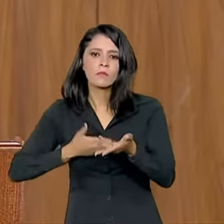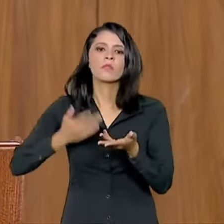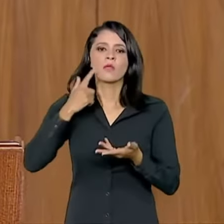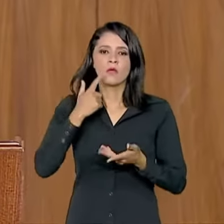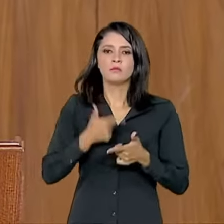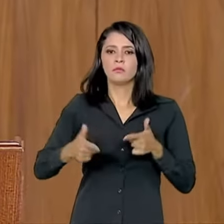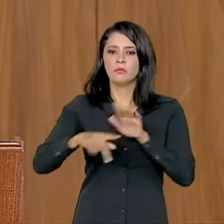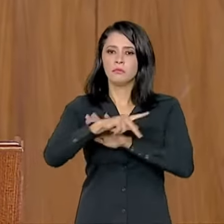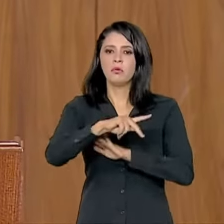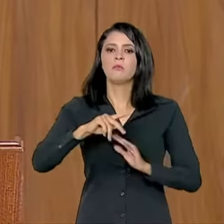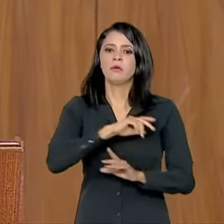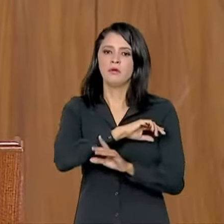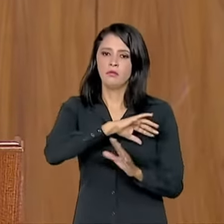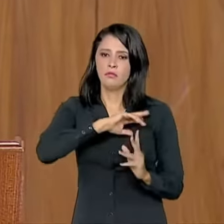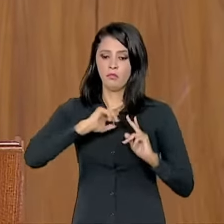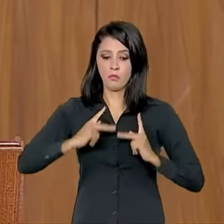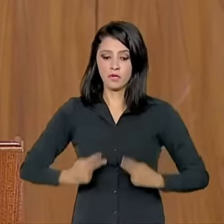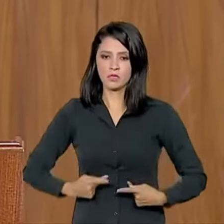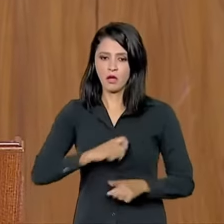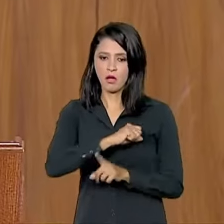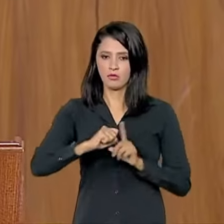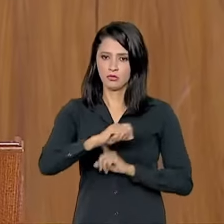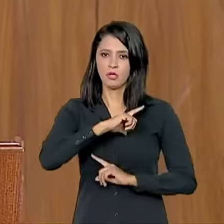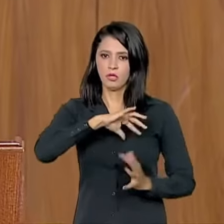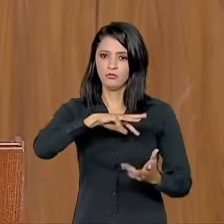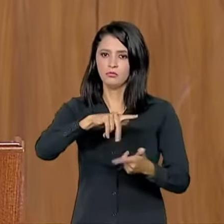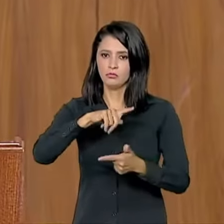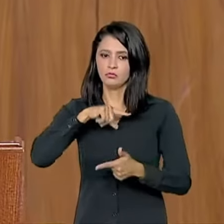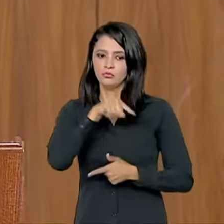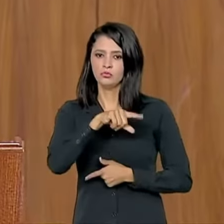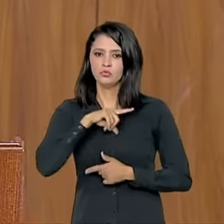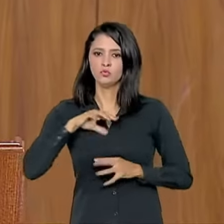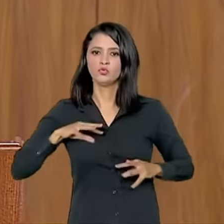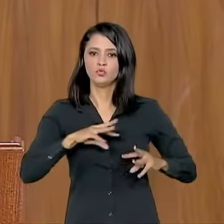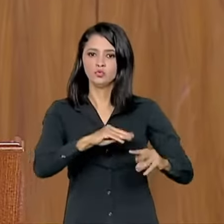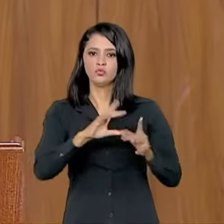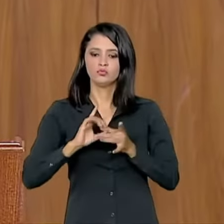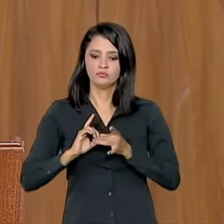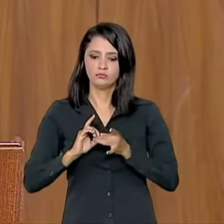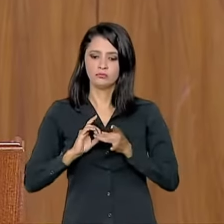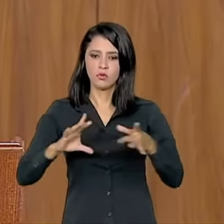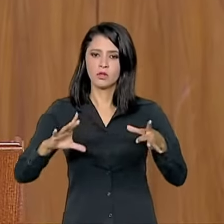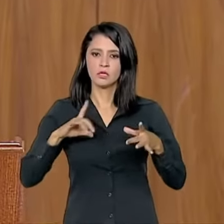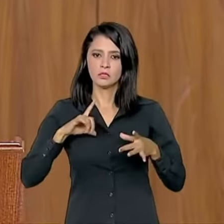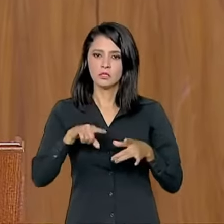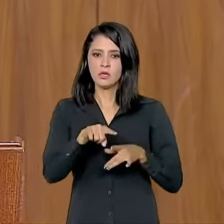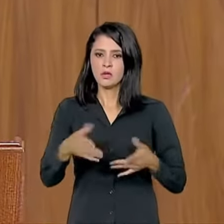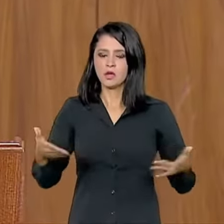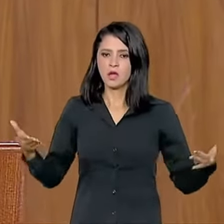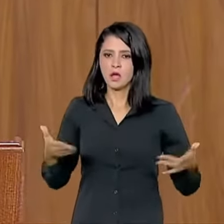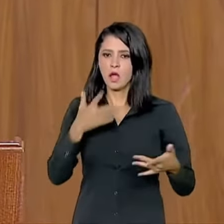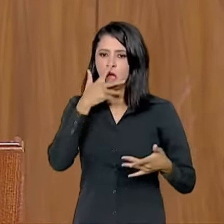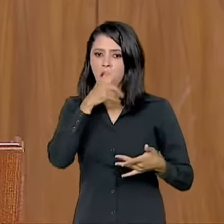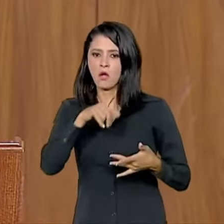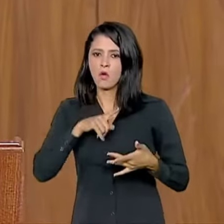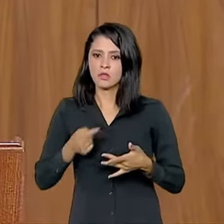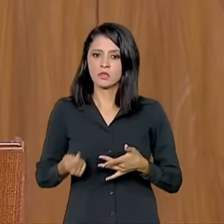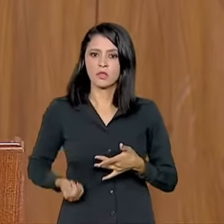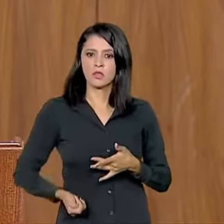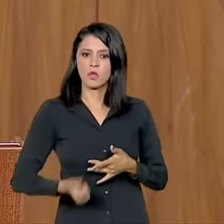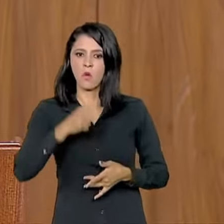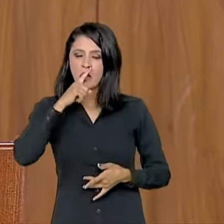quais a humanidade se depara. Em todo o mundo, a democracia está à sombra do